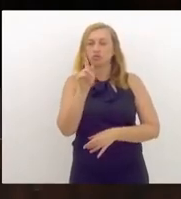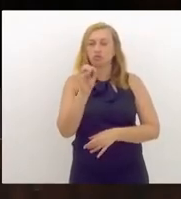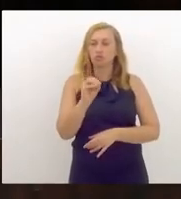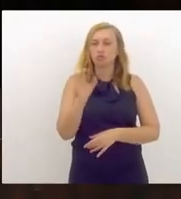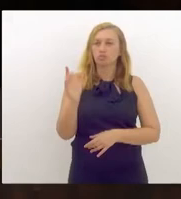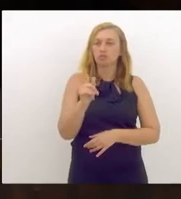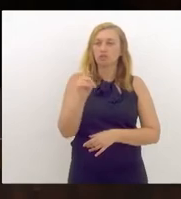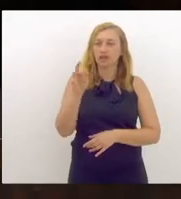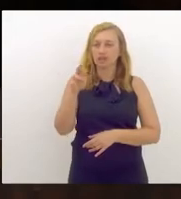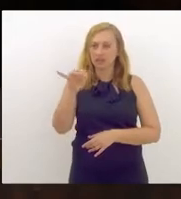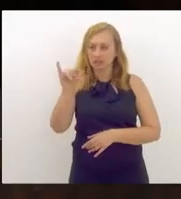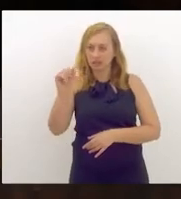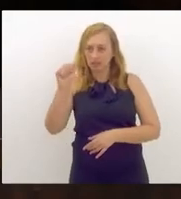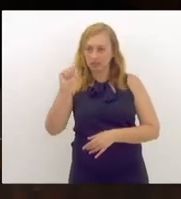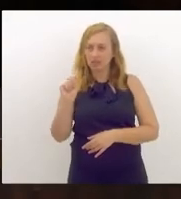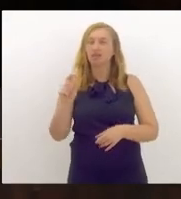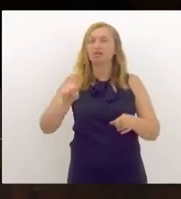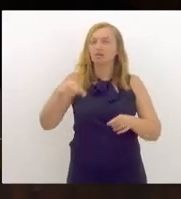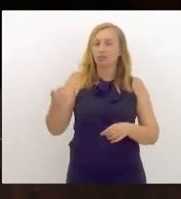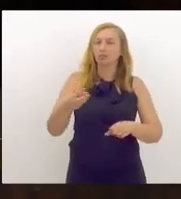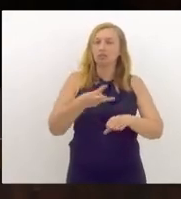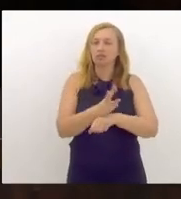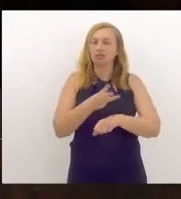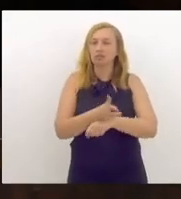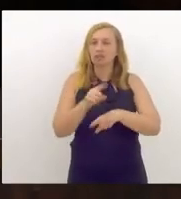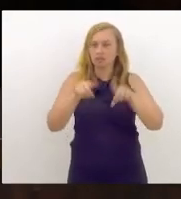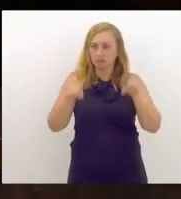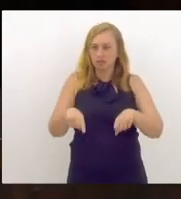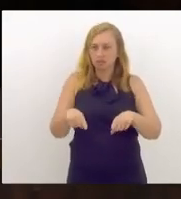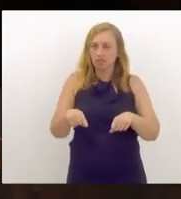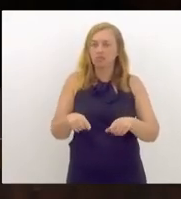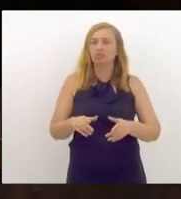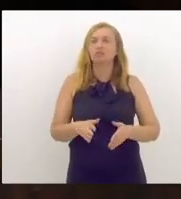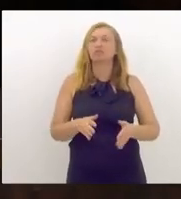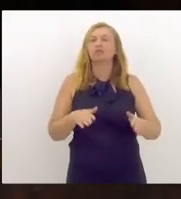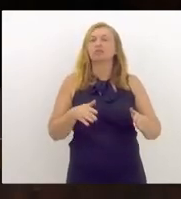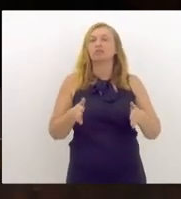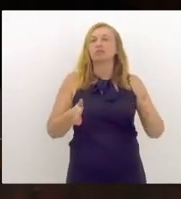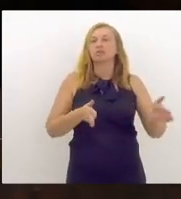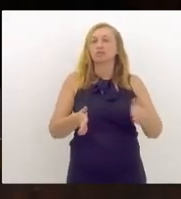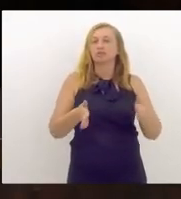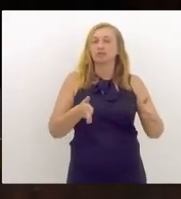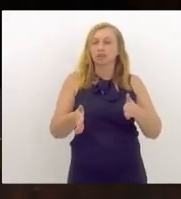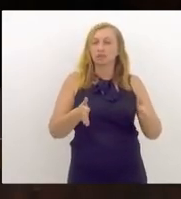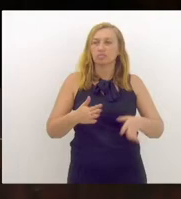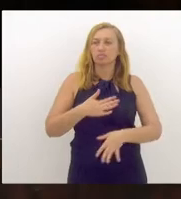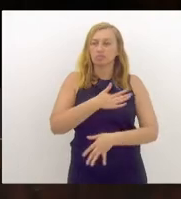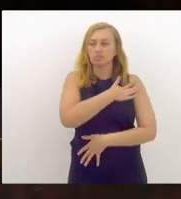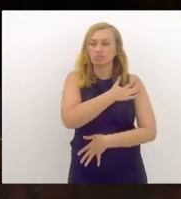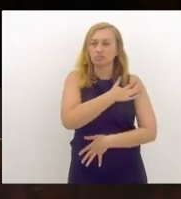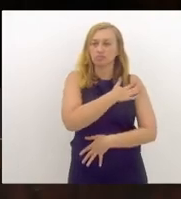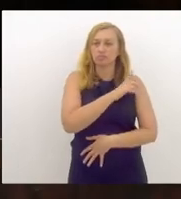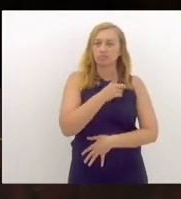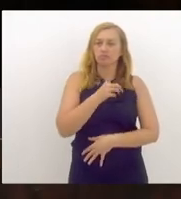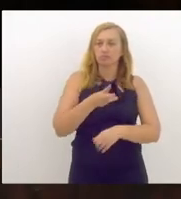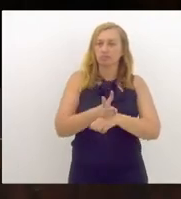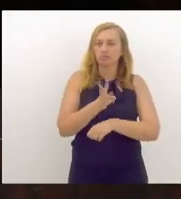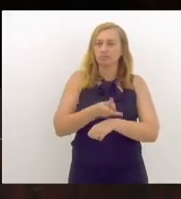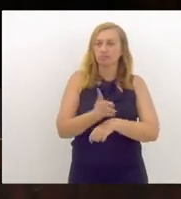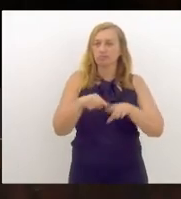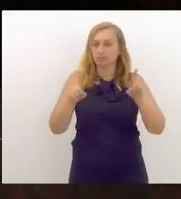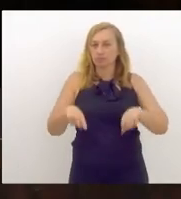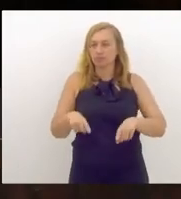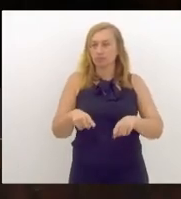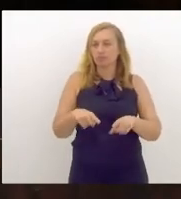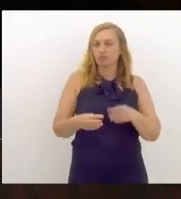foi já em um processo de a terceirização que veio já durante o regime militar a terceirização não é fruto só de 90